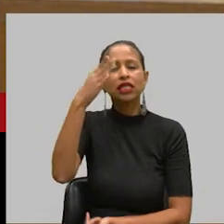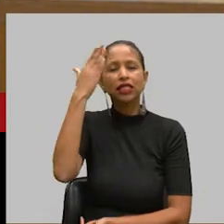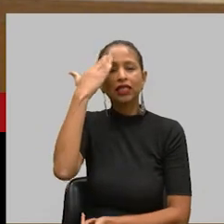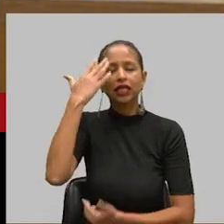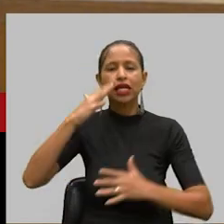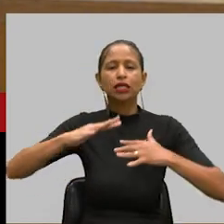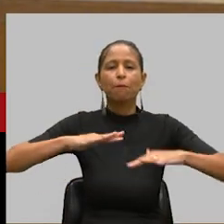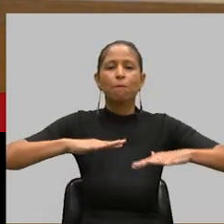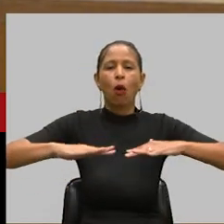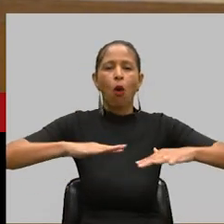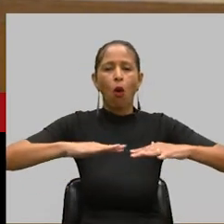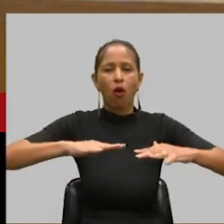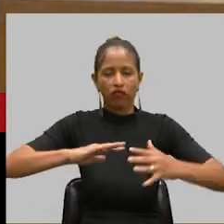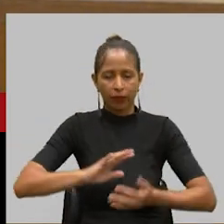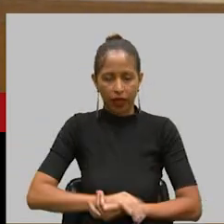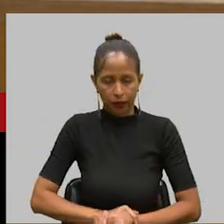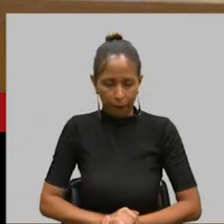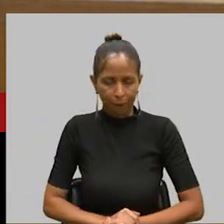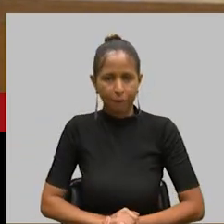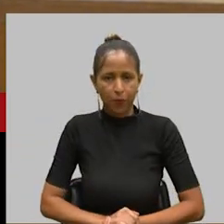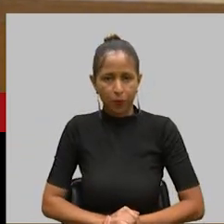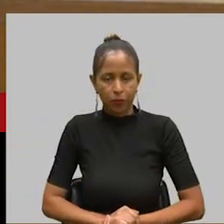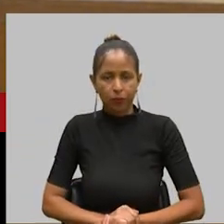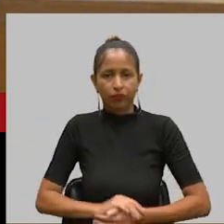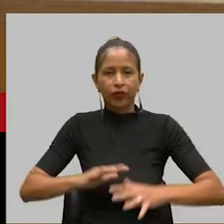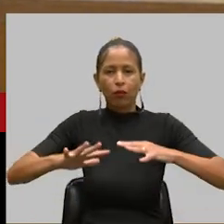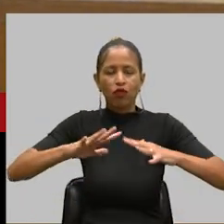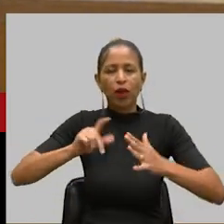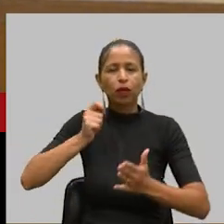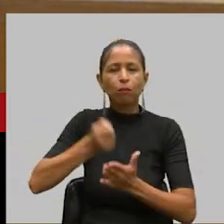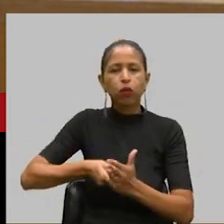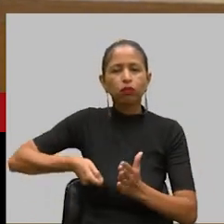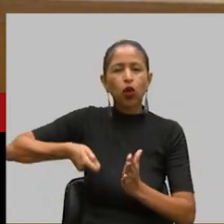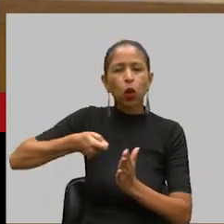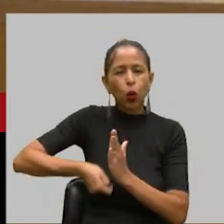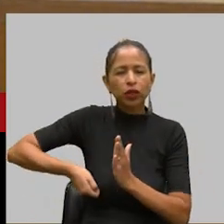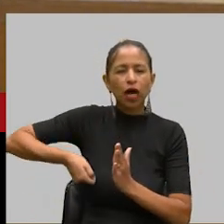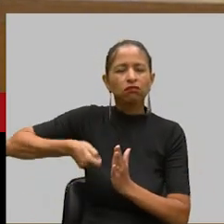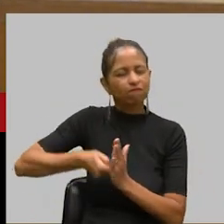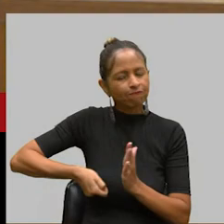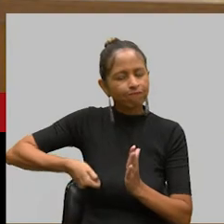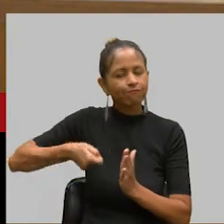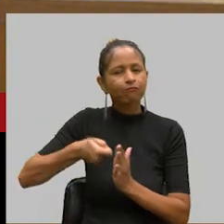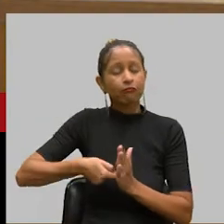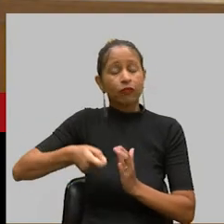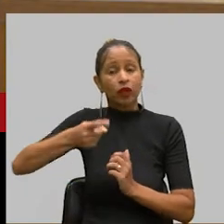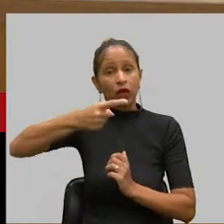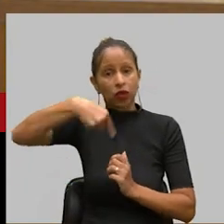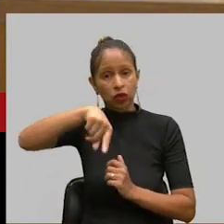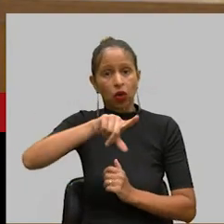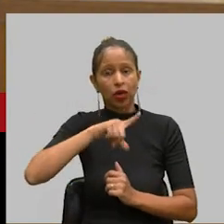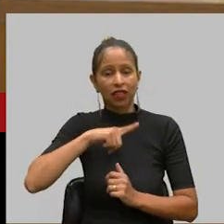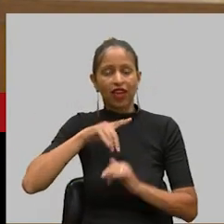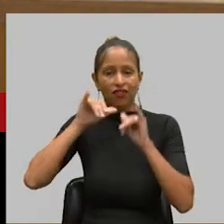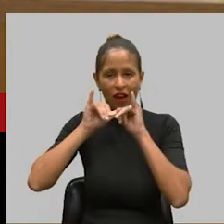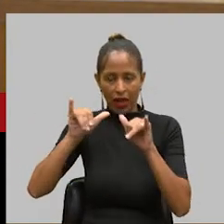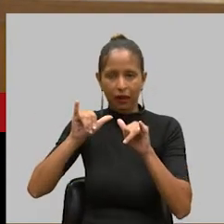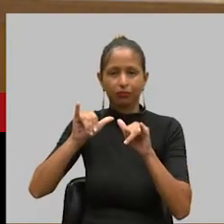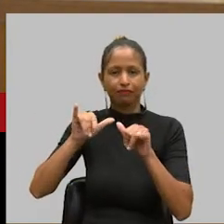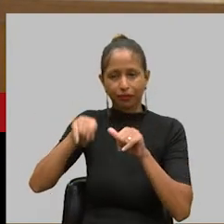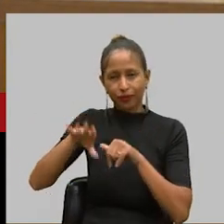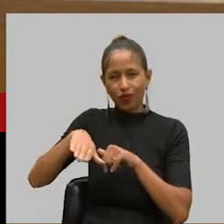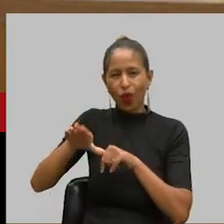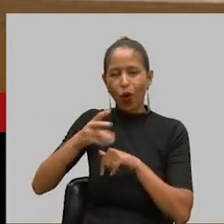movimento né como movimento de luta eh a gente eu falei mais cedo com